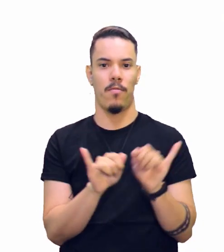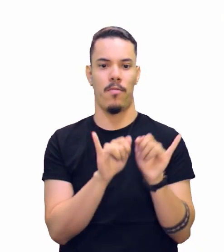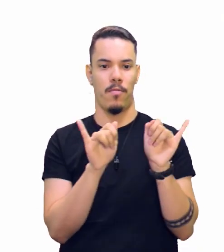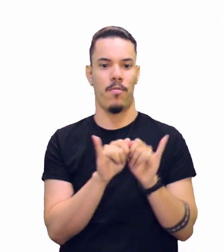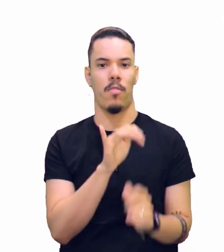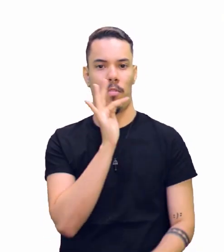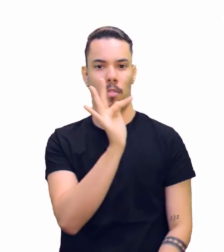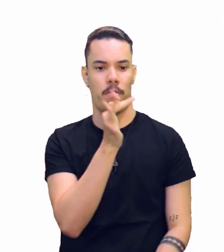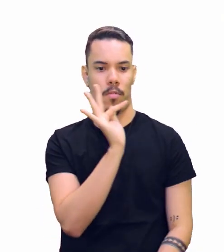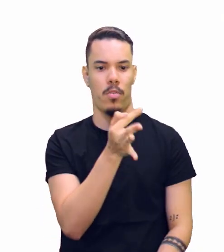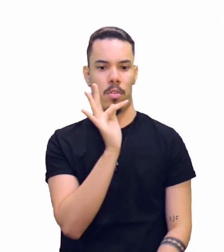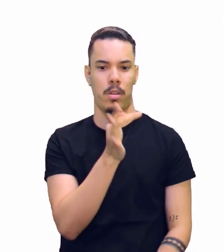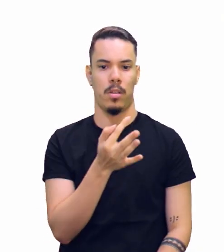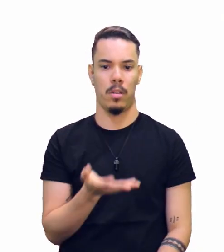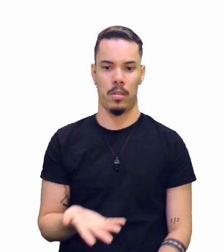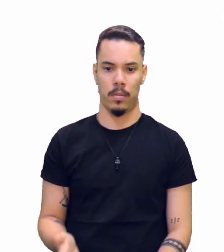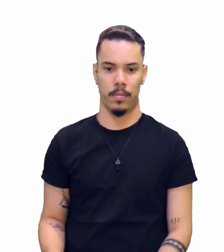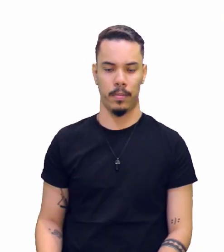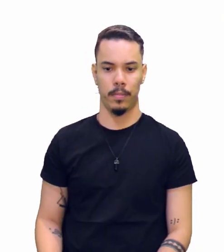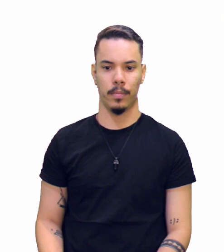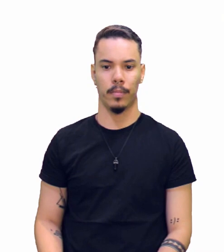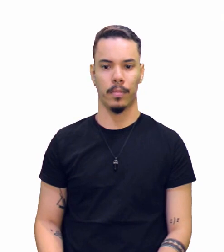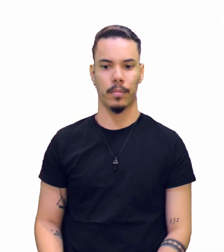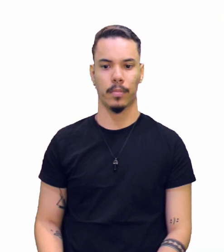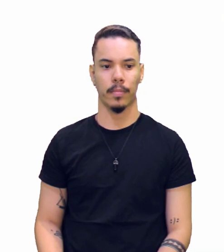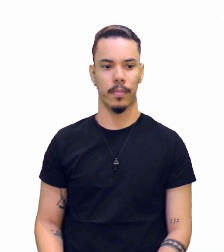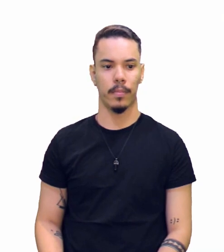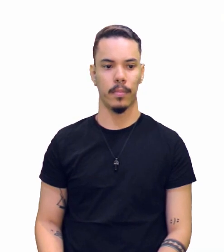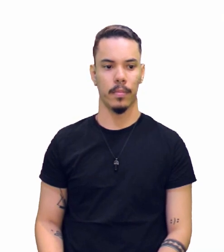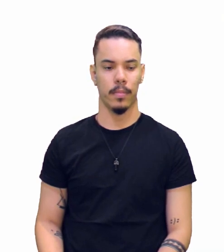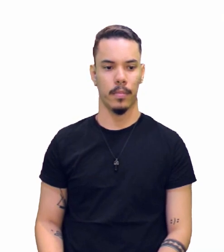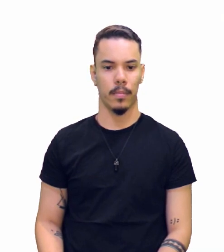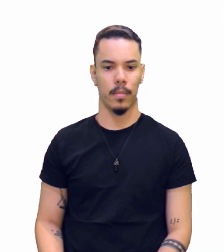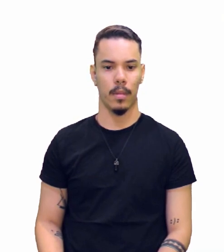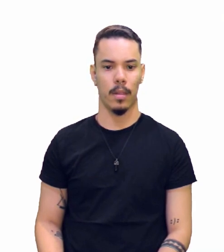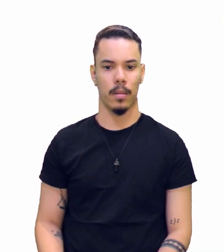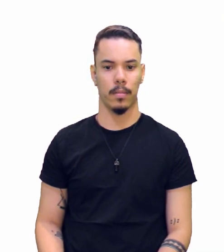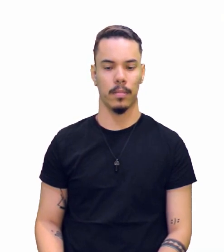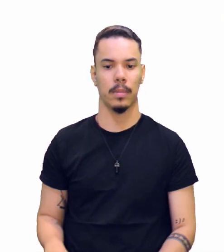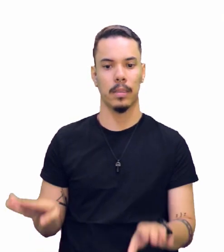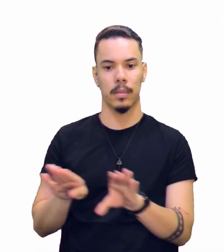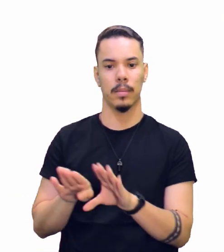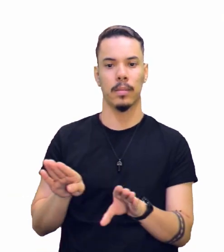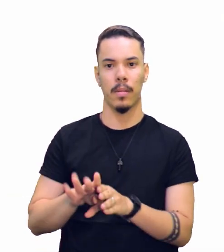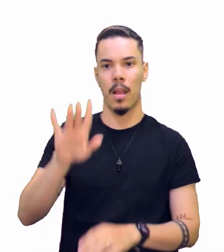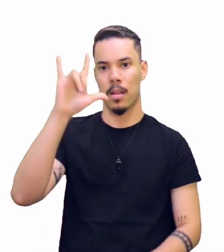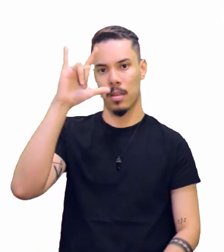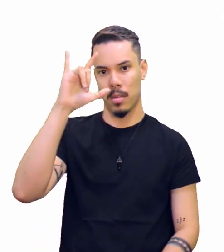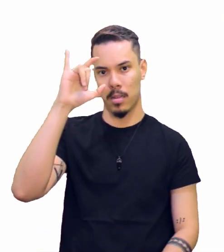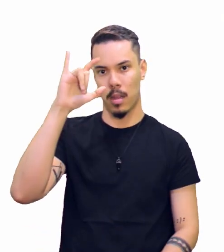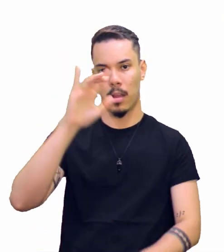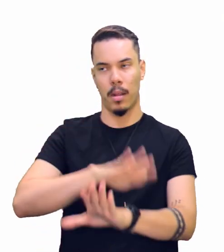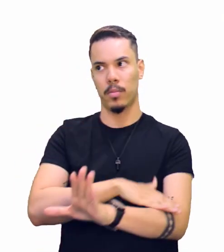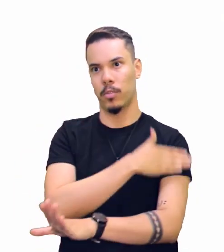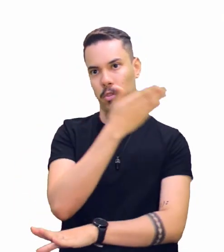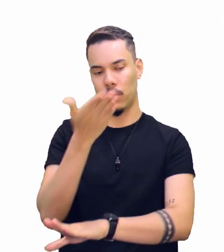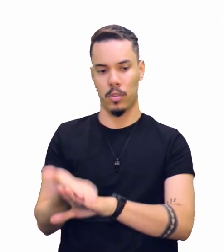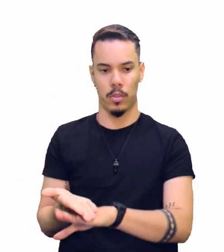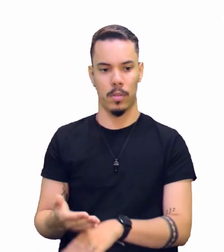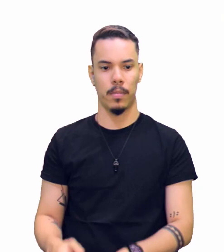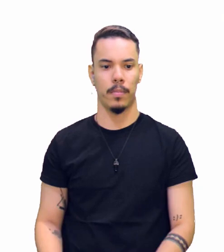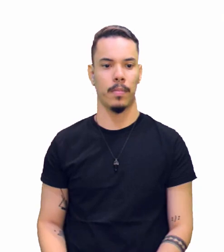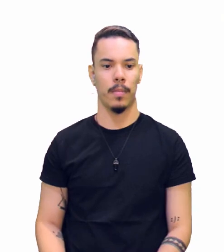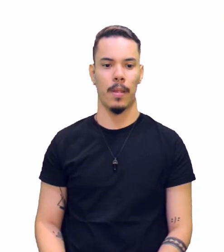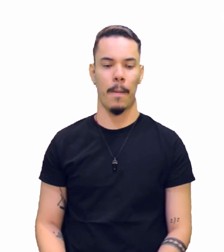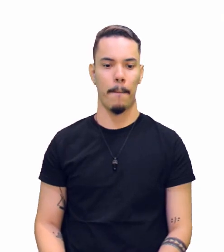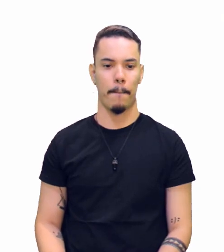gossip and Stay on Instagram all the time e ficar no Instagram todo o tempo I love